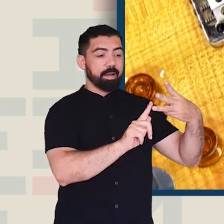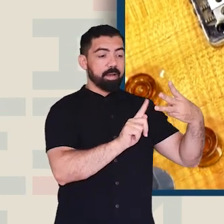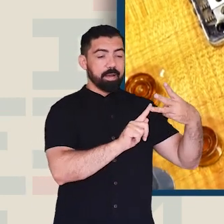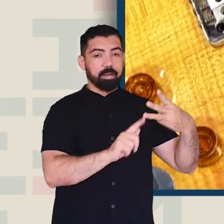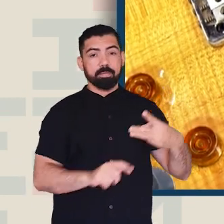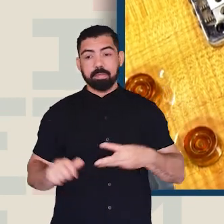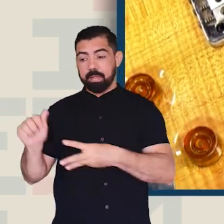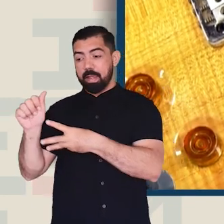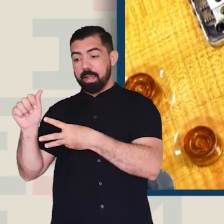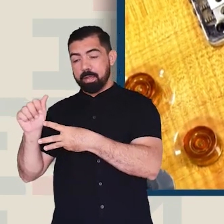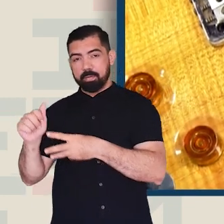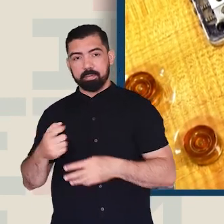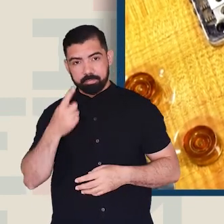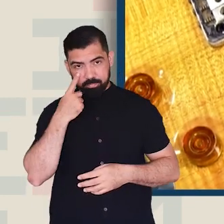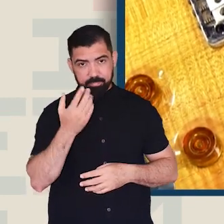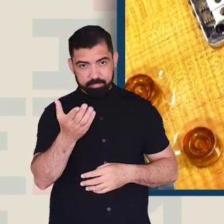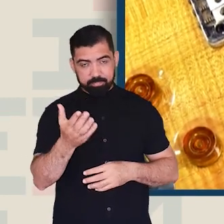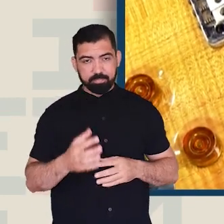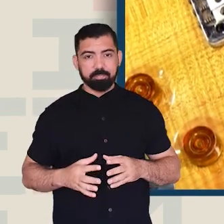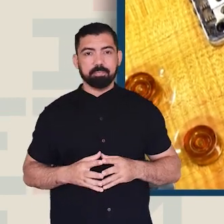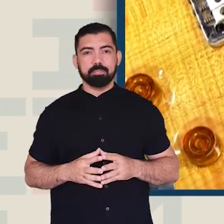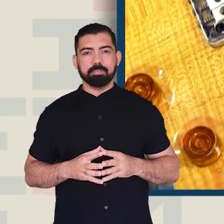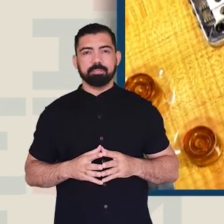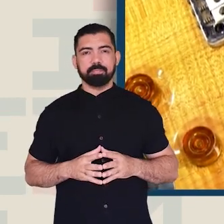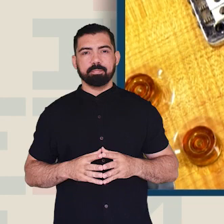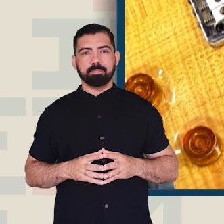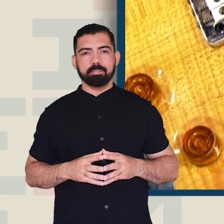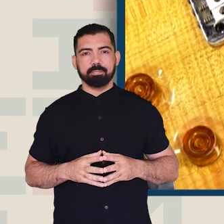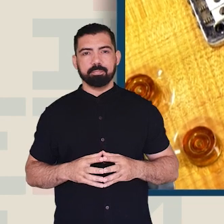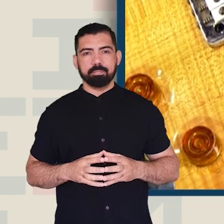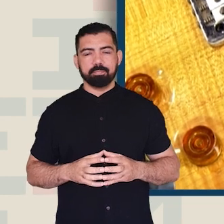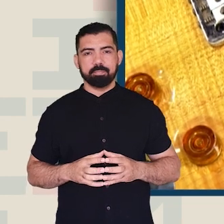Então, fazendo aquela melodia.